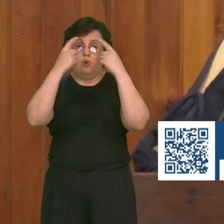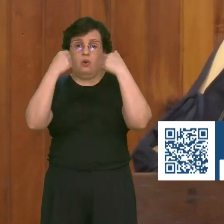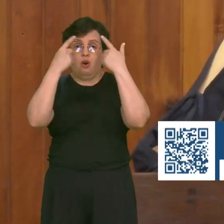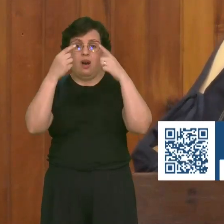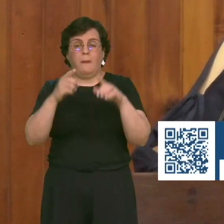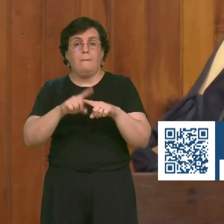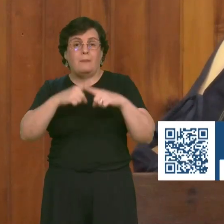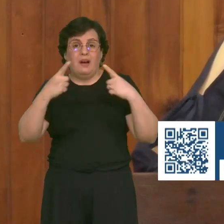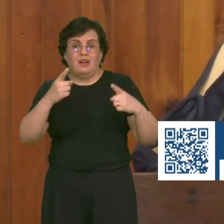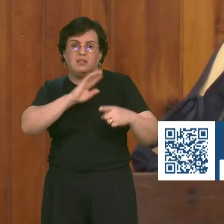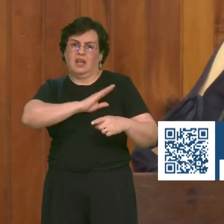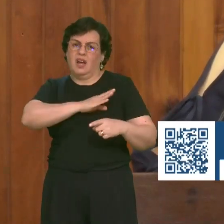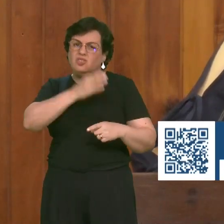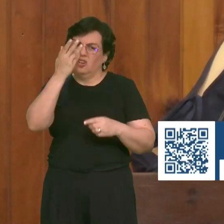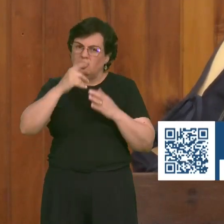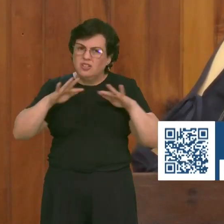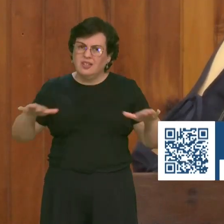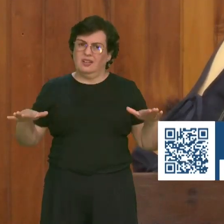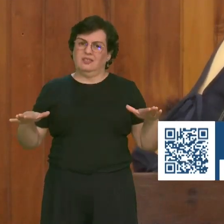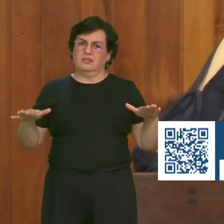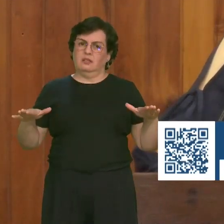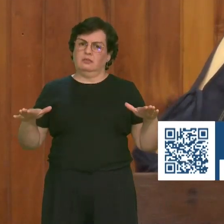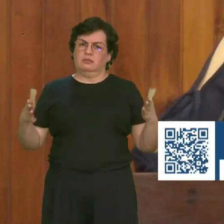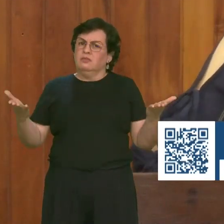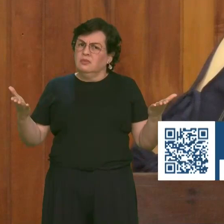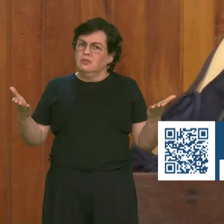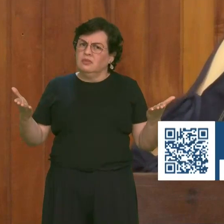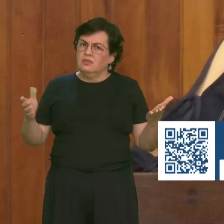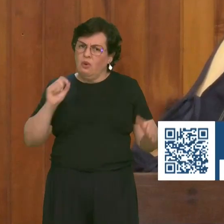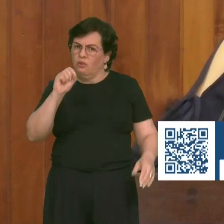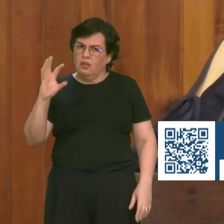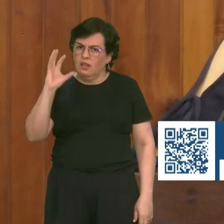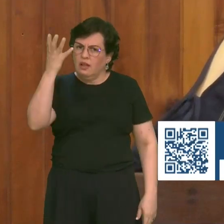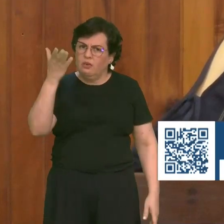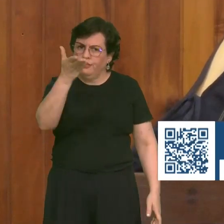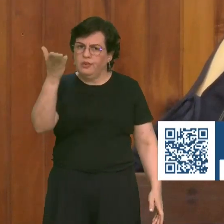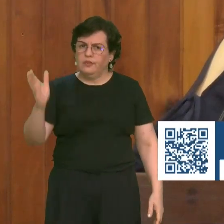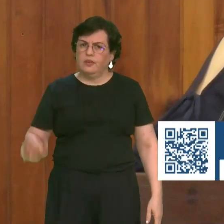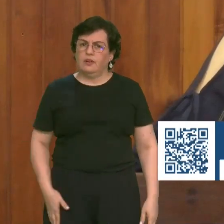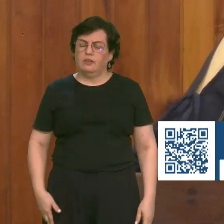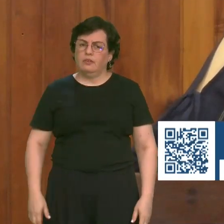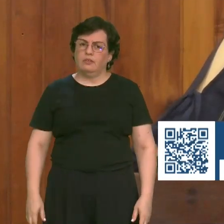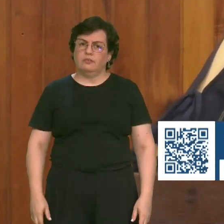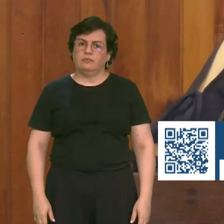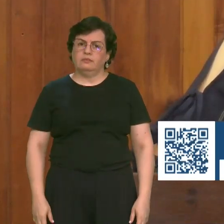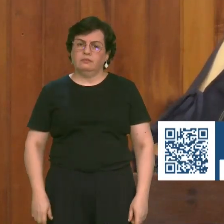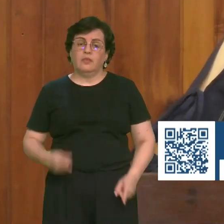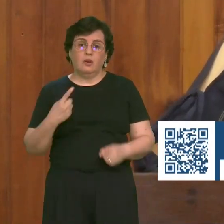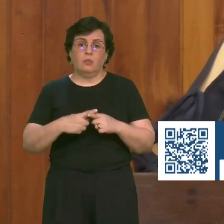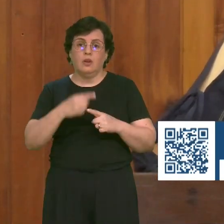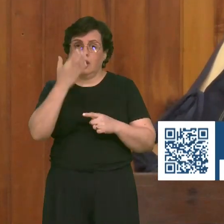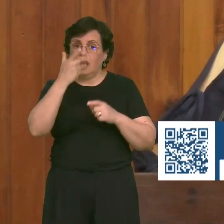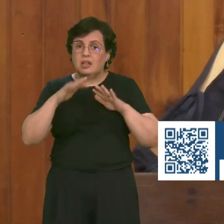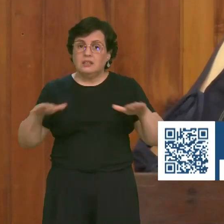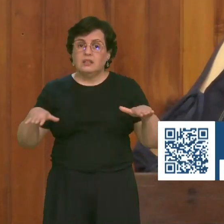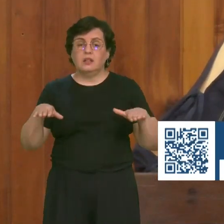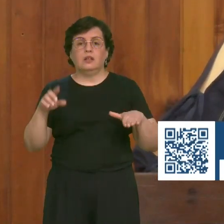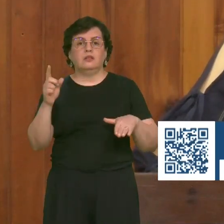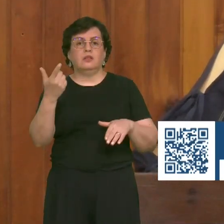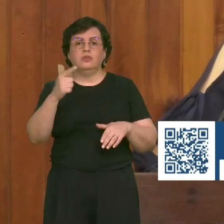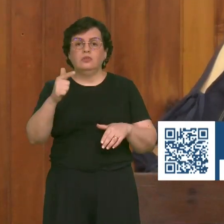agora cardiologia infantil que que será que tá acontecendo porque as crianças não está sendo